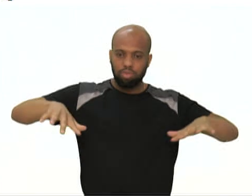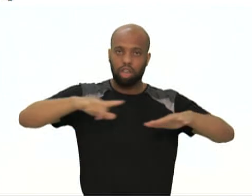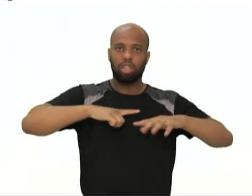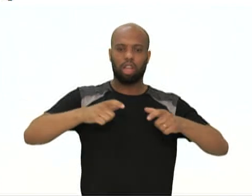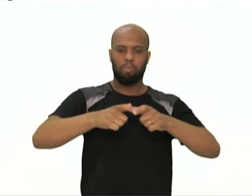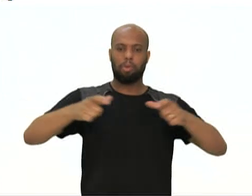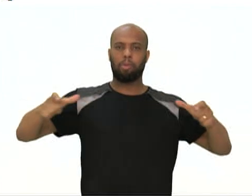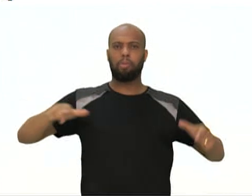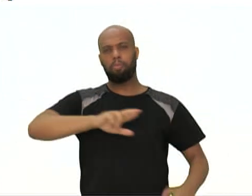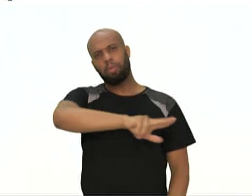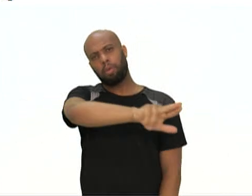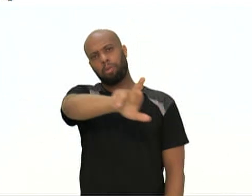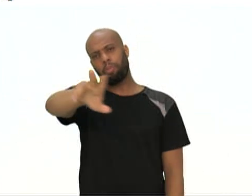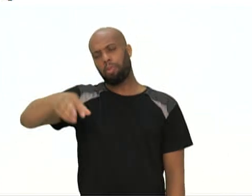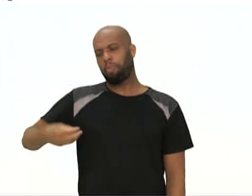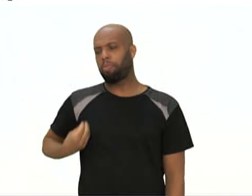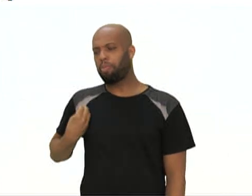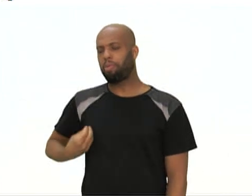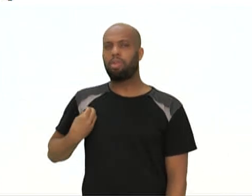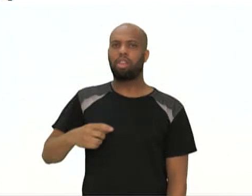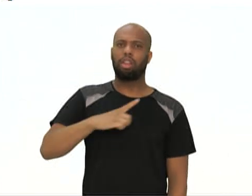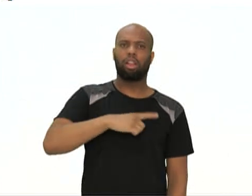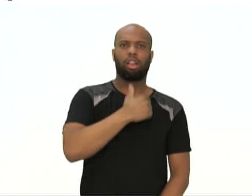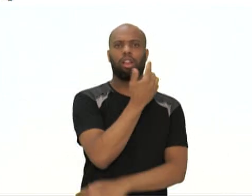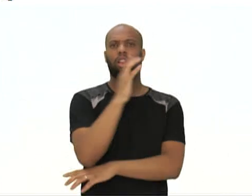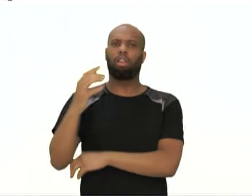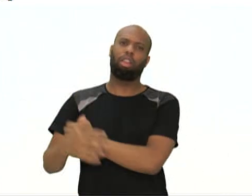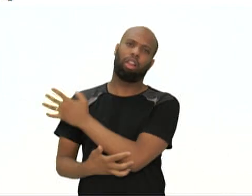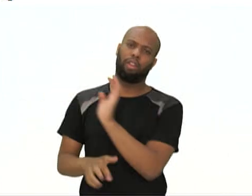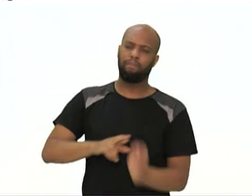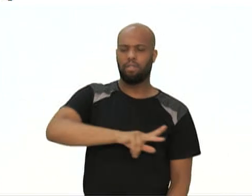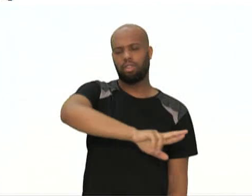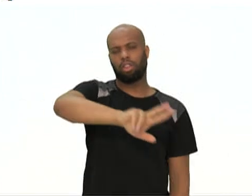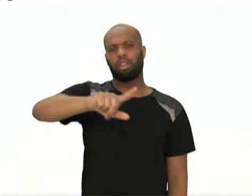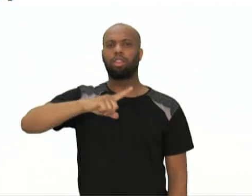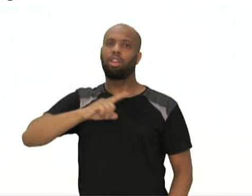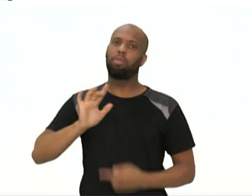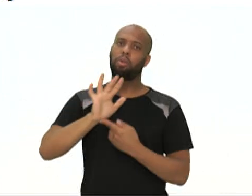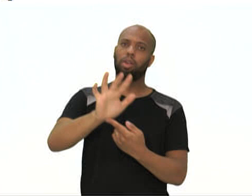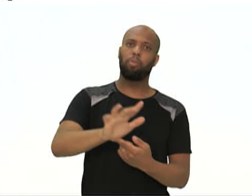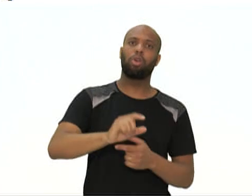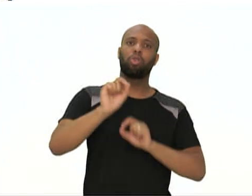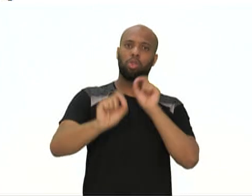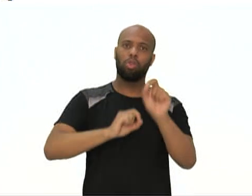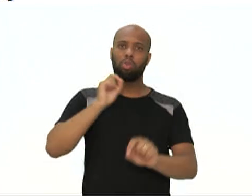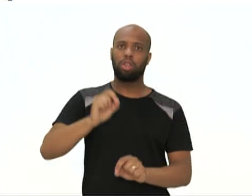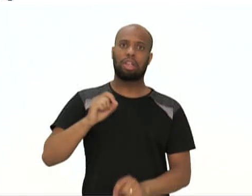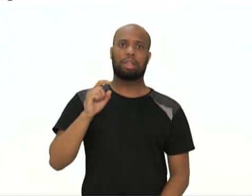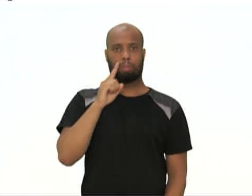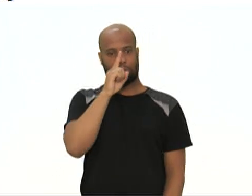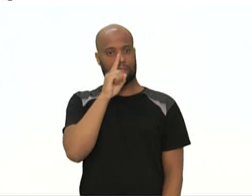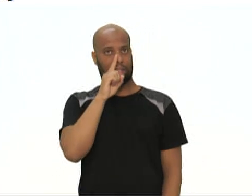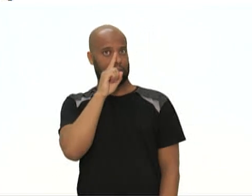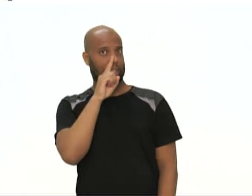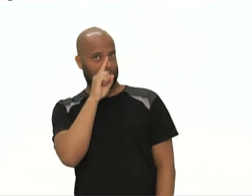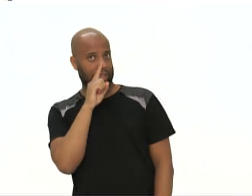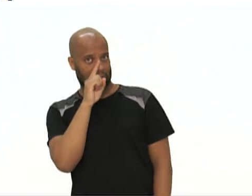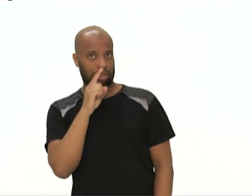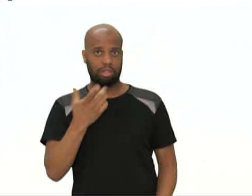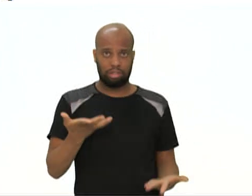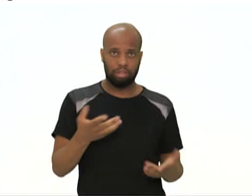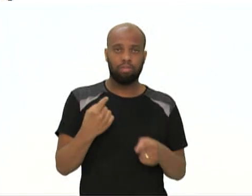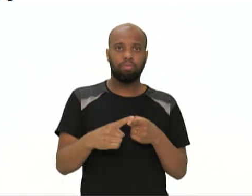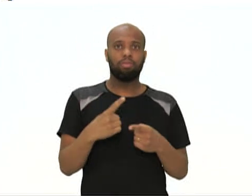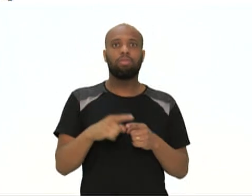biodiversidade, ricas principalmente em espécies endêmicas e que apresentam alto grau de ameaça. Estas áreas